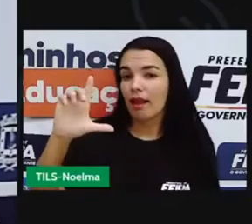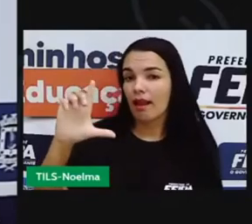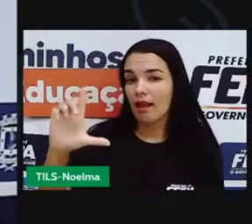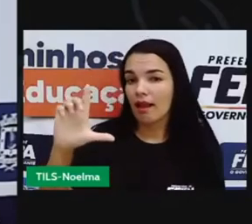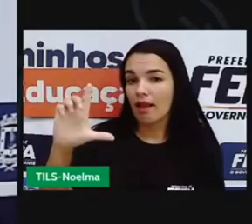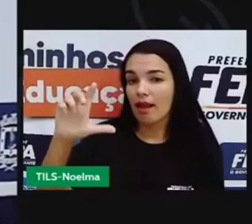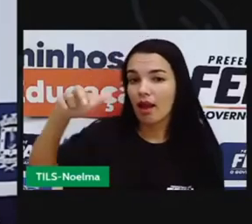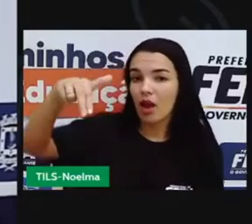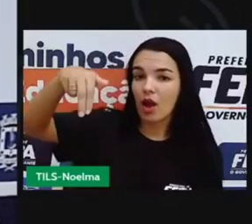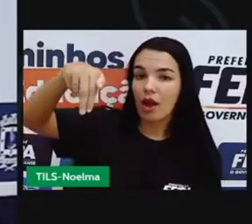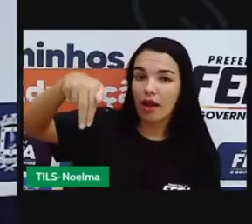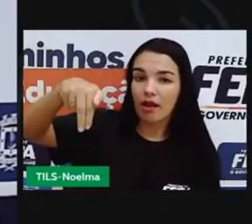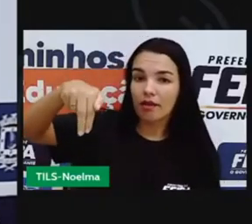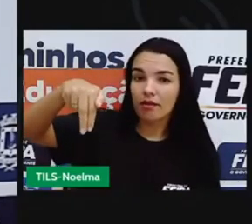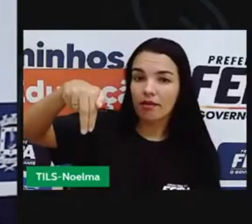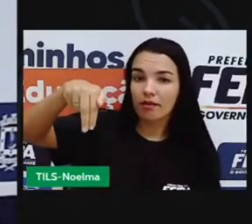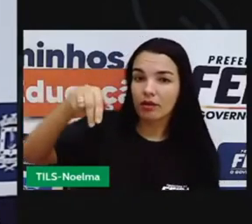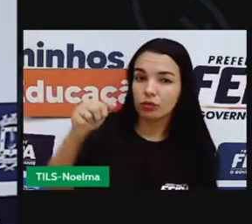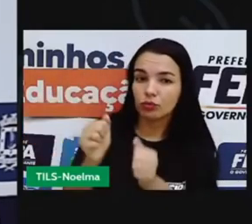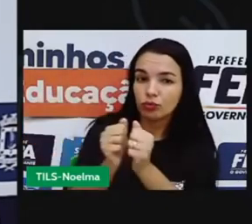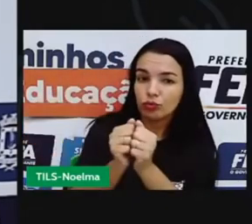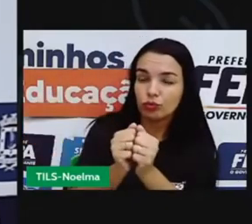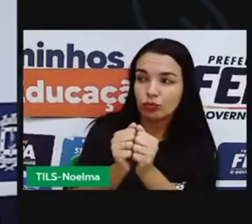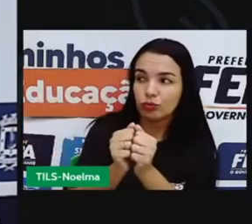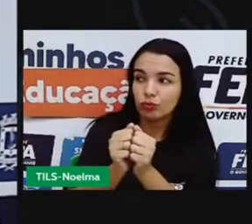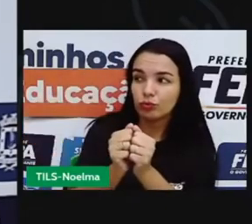L ou a letra N.